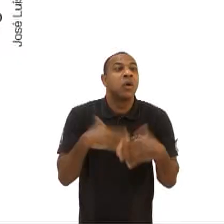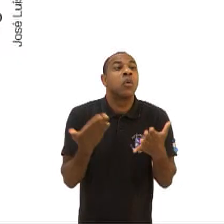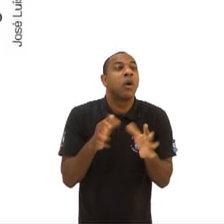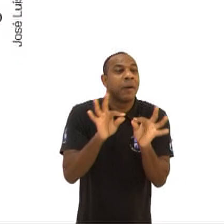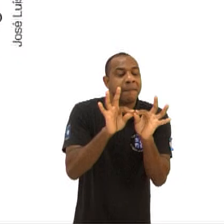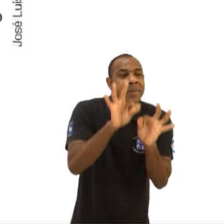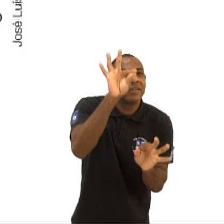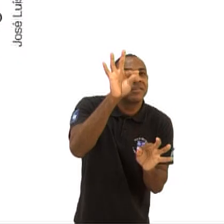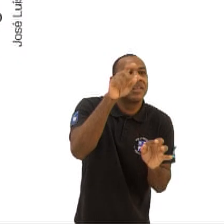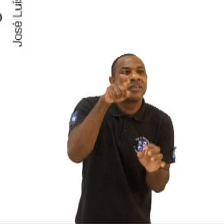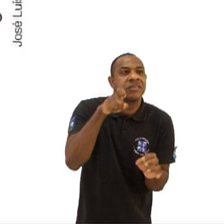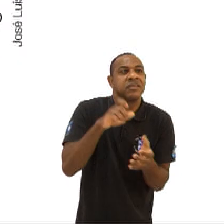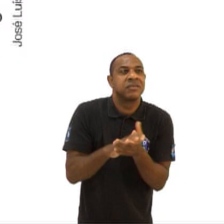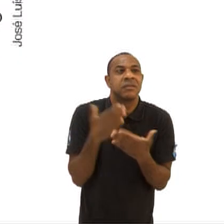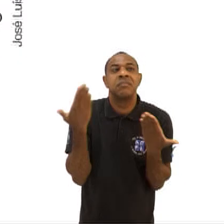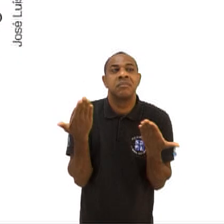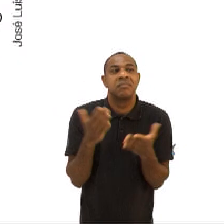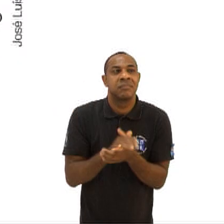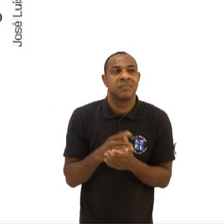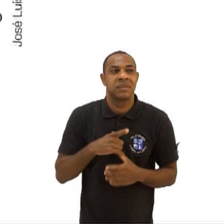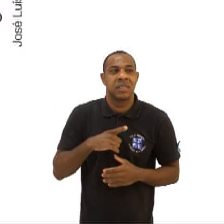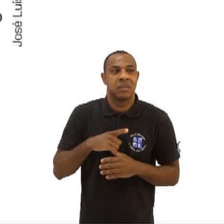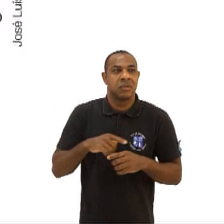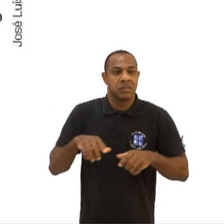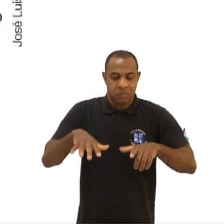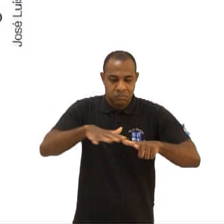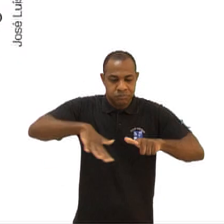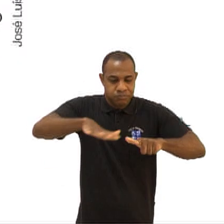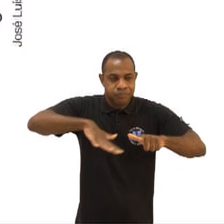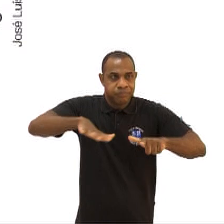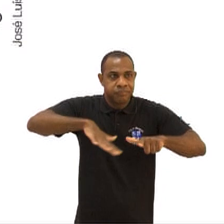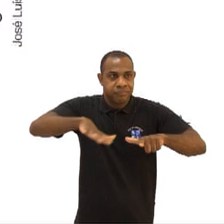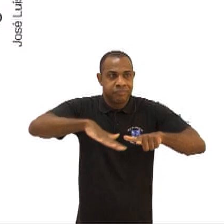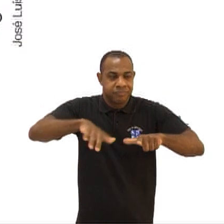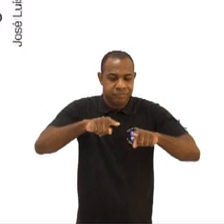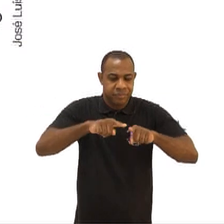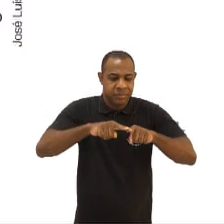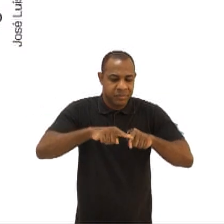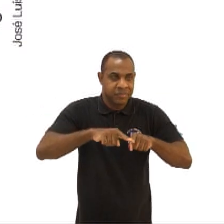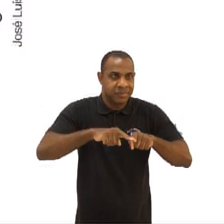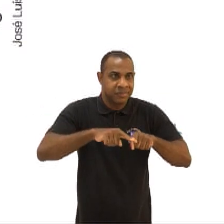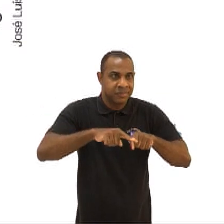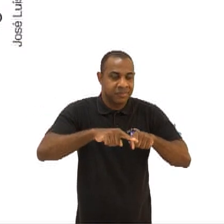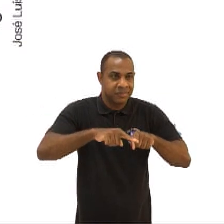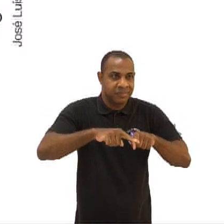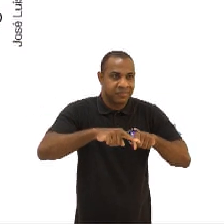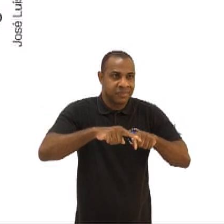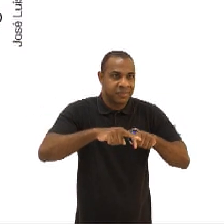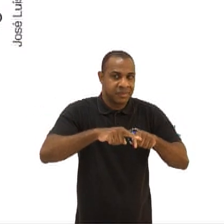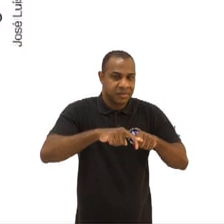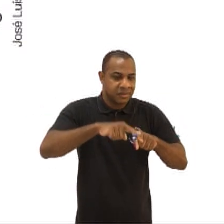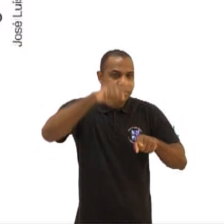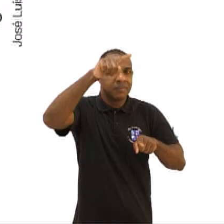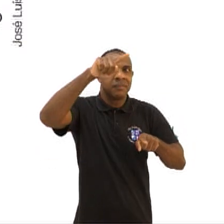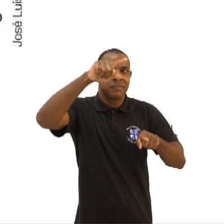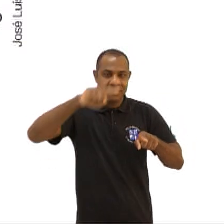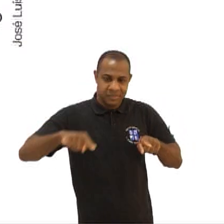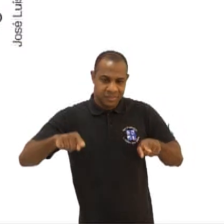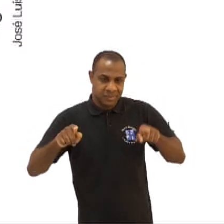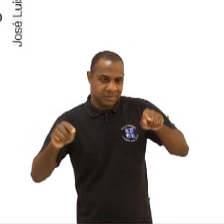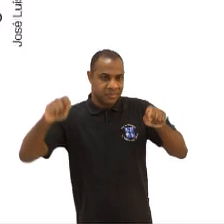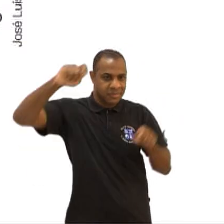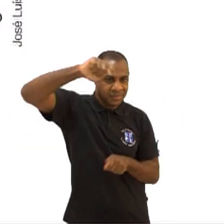X, né? Então, eu tenho aqui um terreno, né? Numa forma triangular. E aqui um outro terreno,